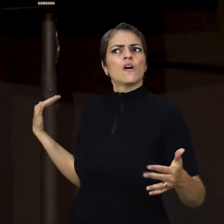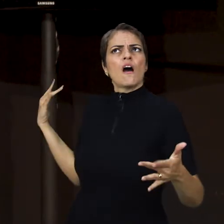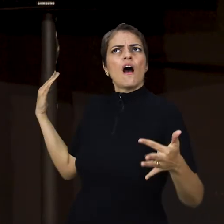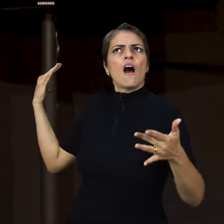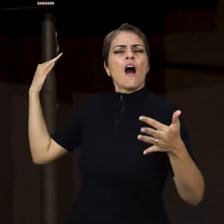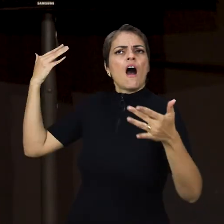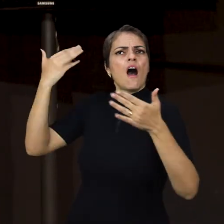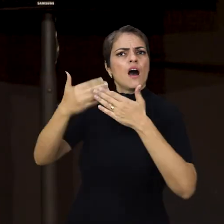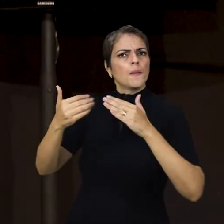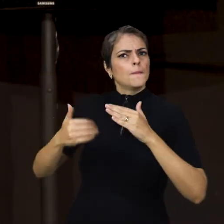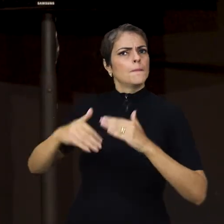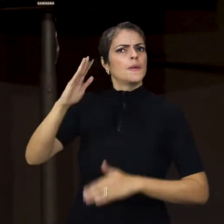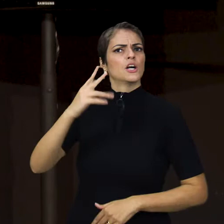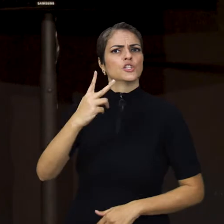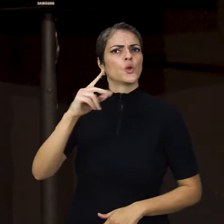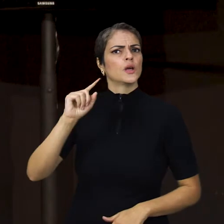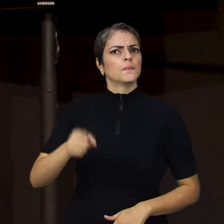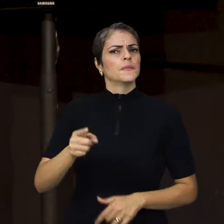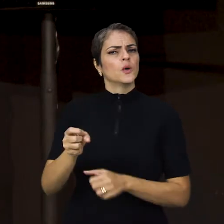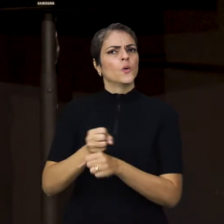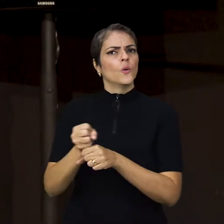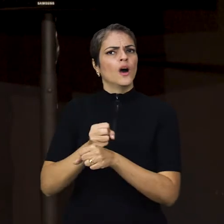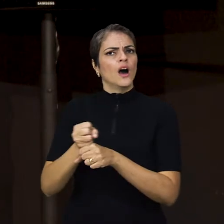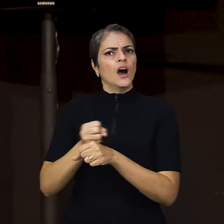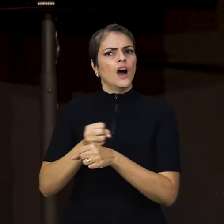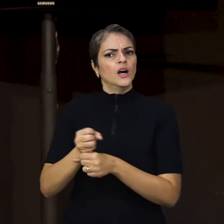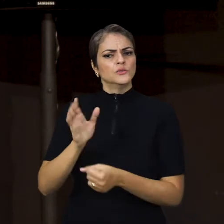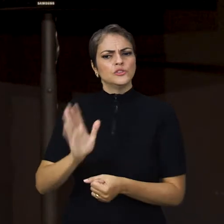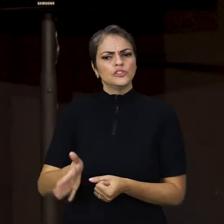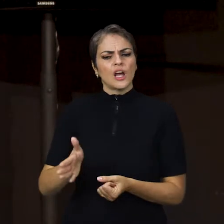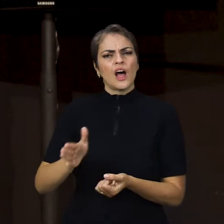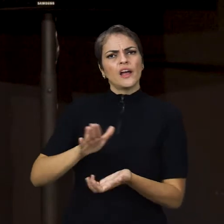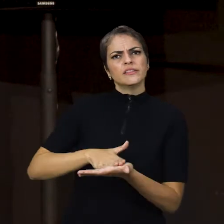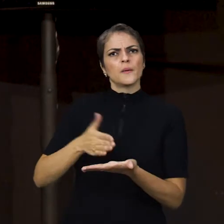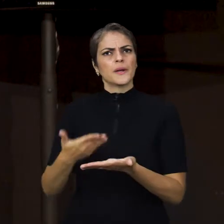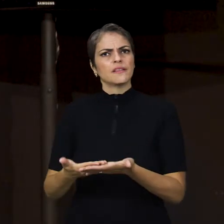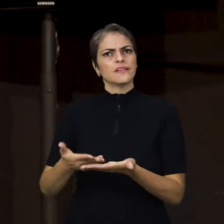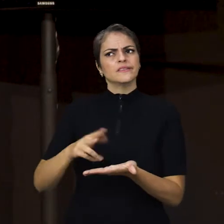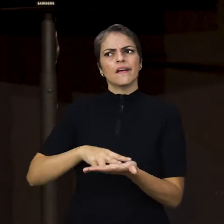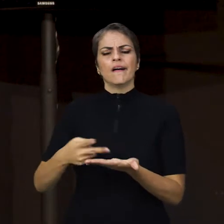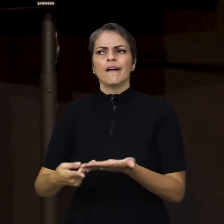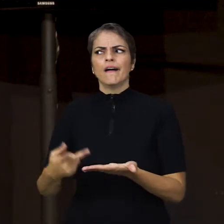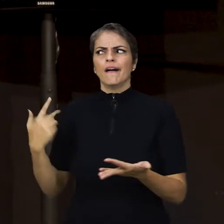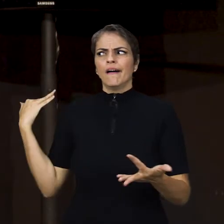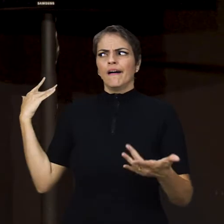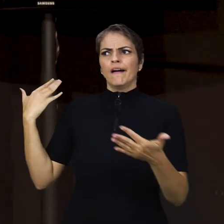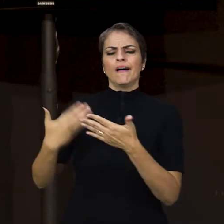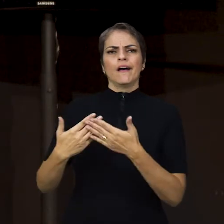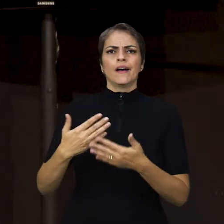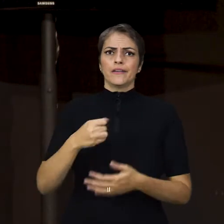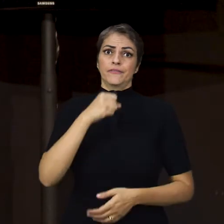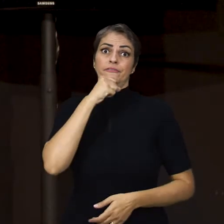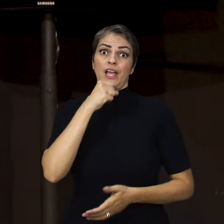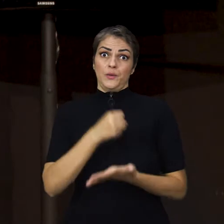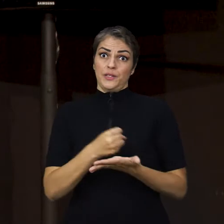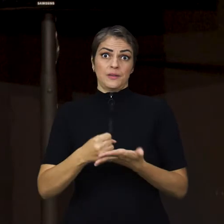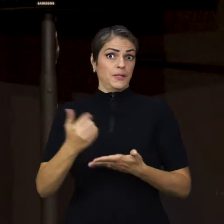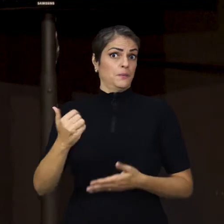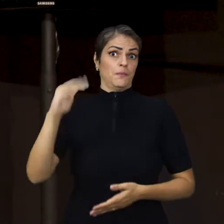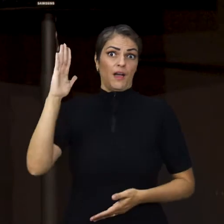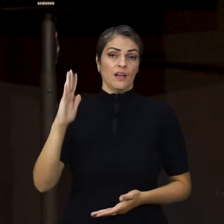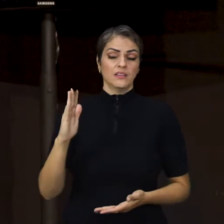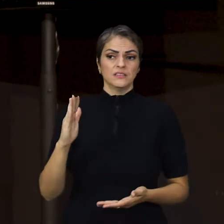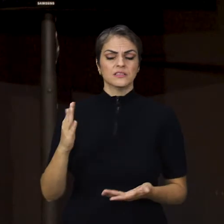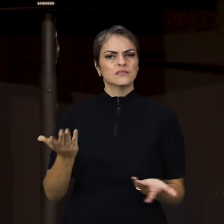mais de 2000 anos, bem mais de 2000 anos de interpretação do Velho Testamento especificamente, é muito provável que